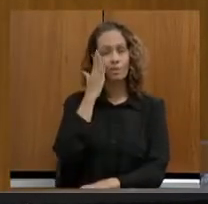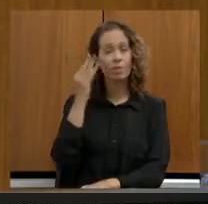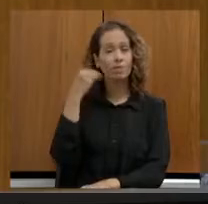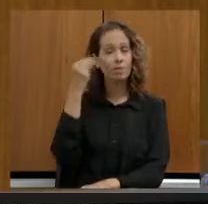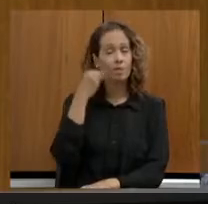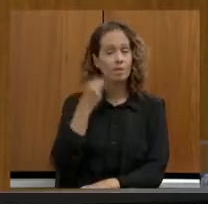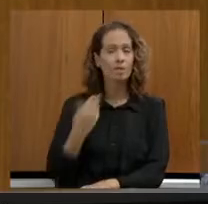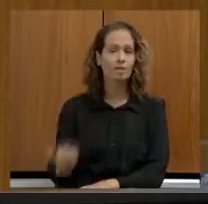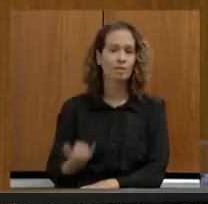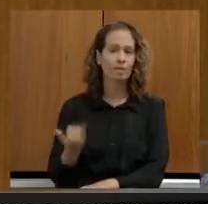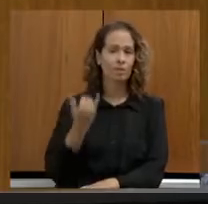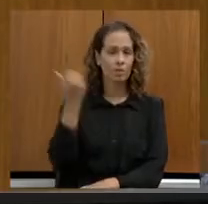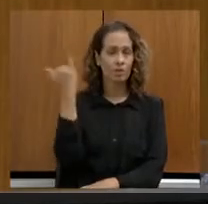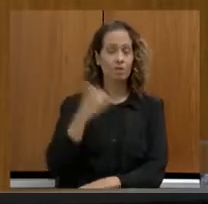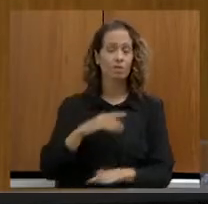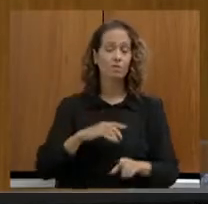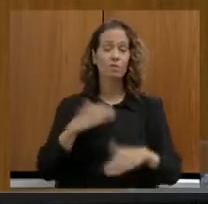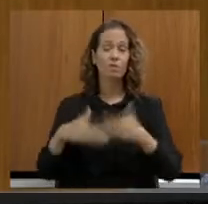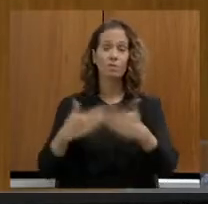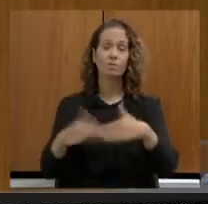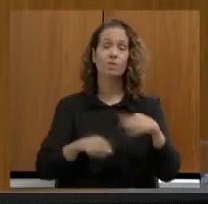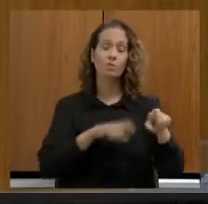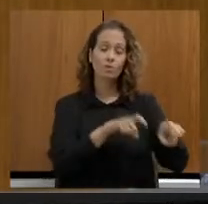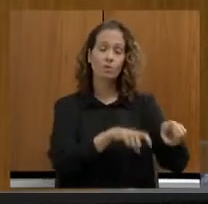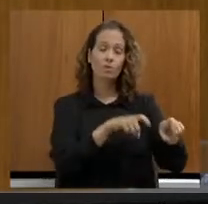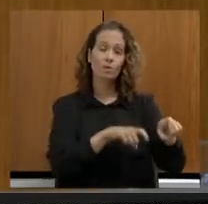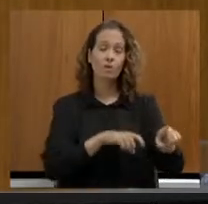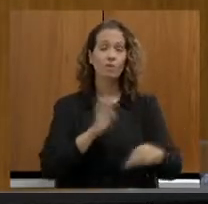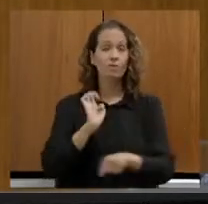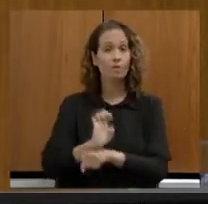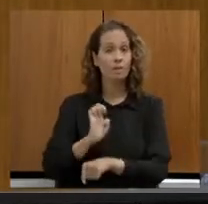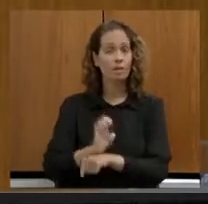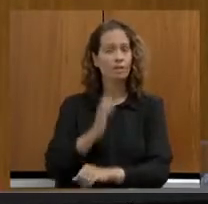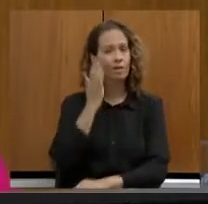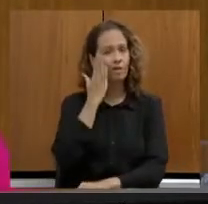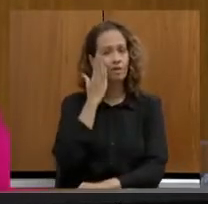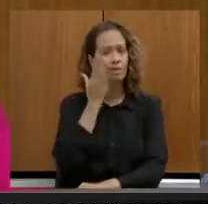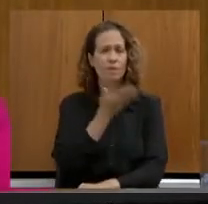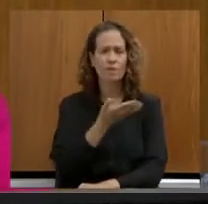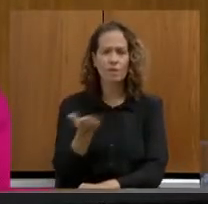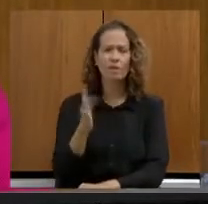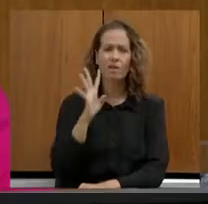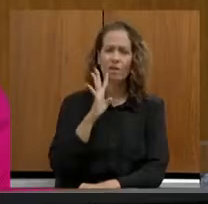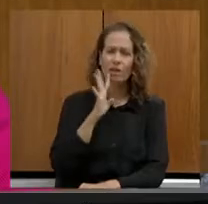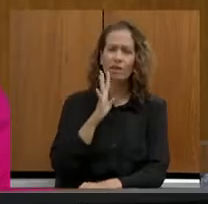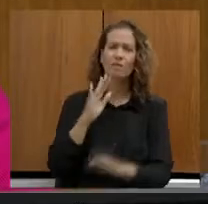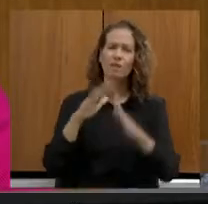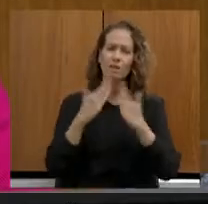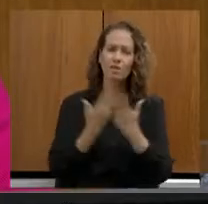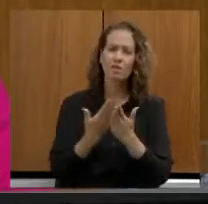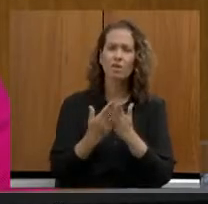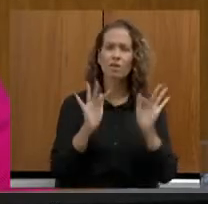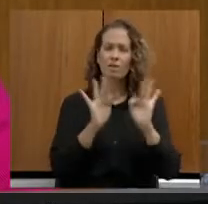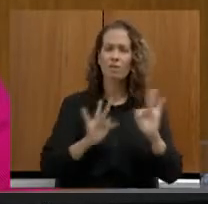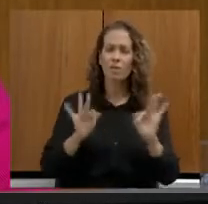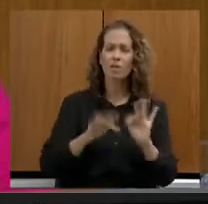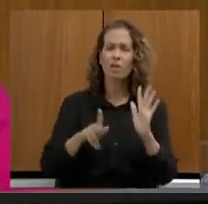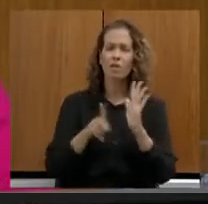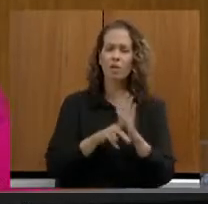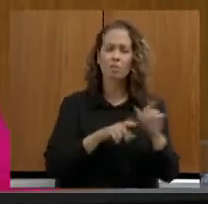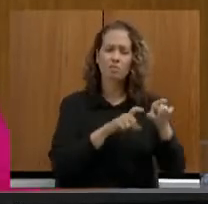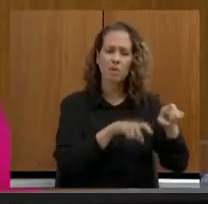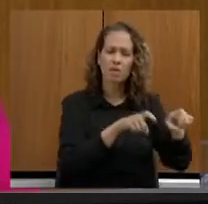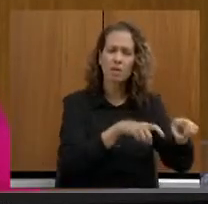interessante para desenvolvimento Rural do Estado querendo cozinha saber se a senhora já conheceu algum escola família agrícola já teve a oportunidade de